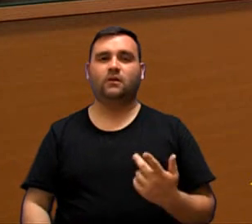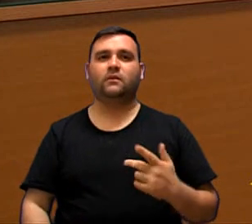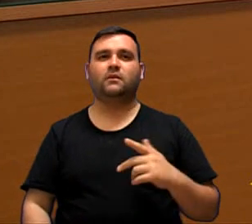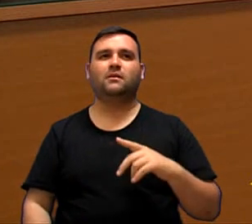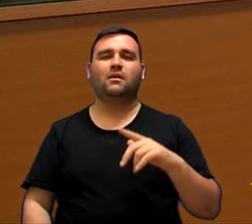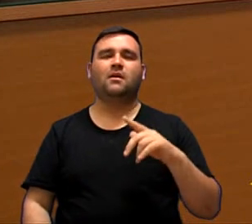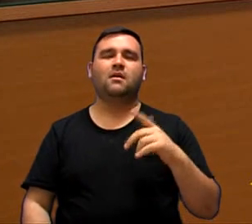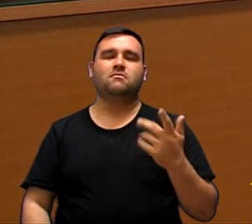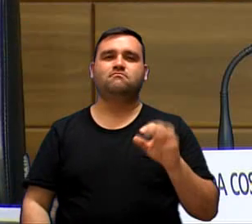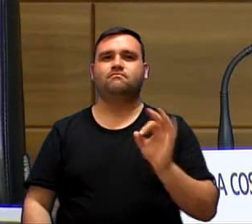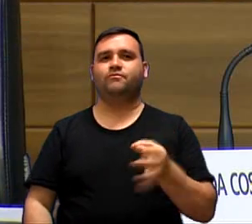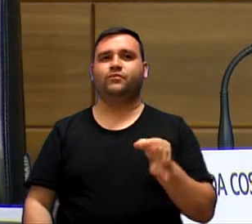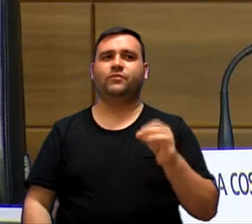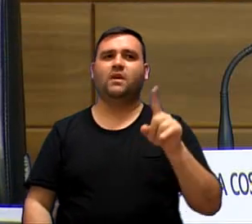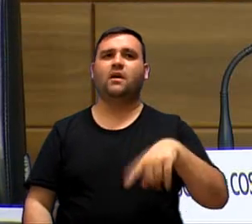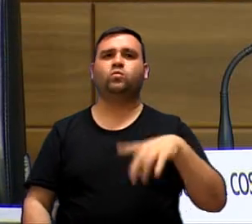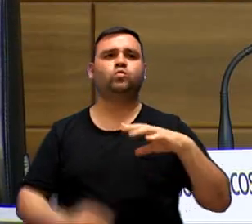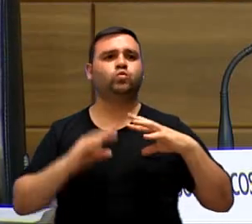Ele é totalmente,